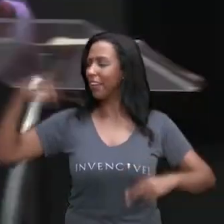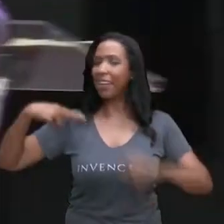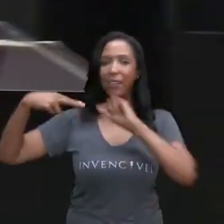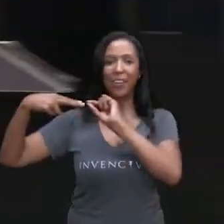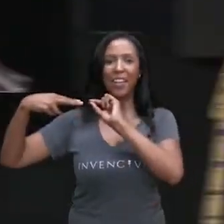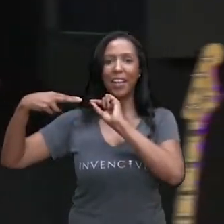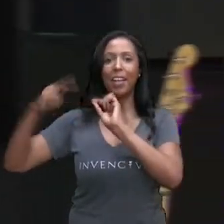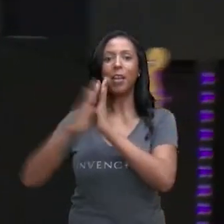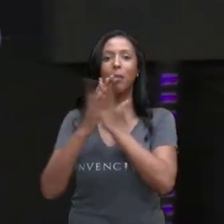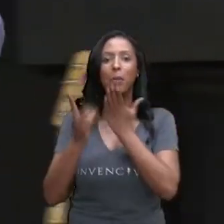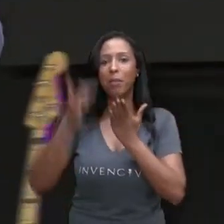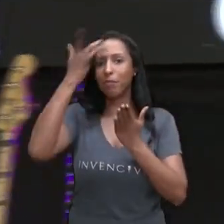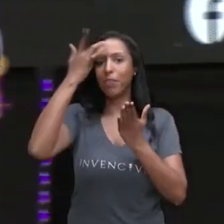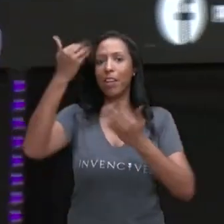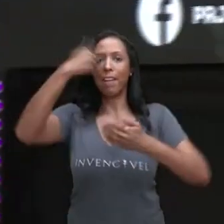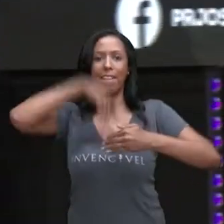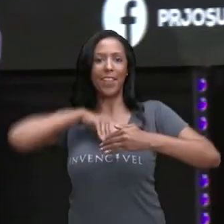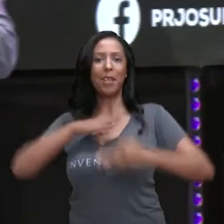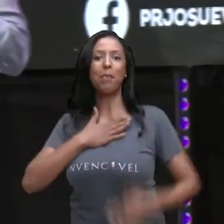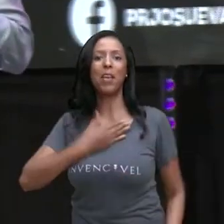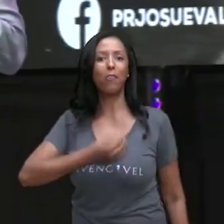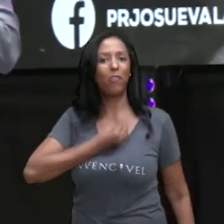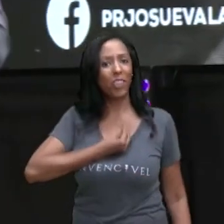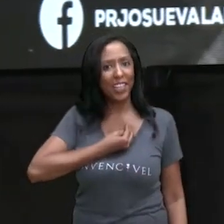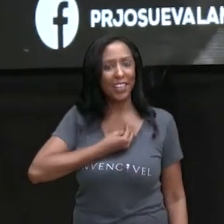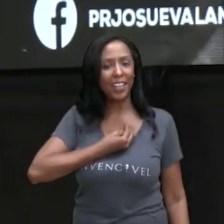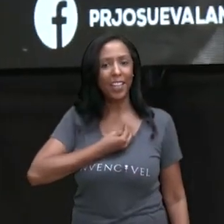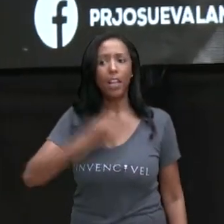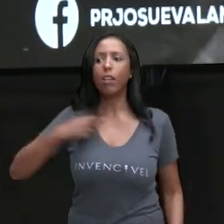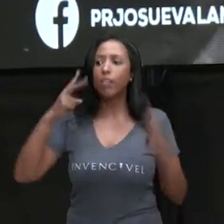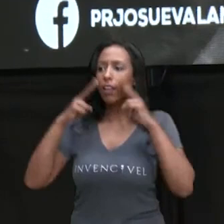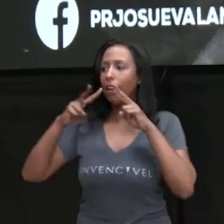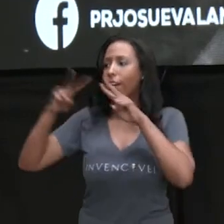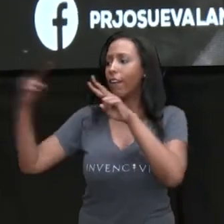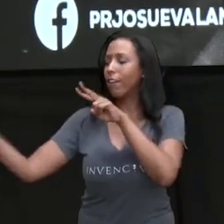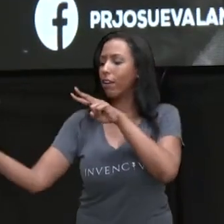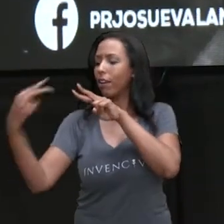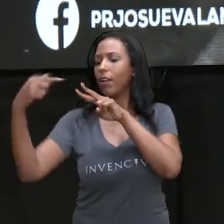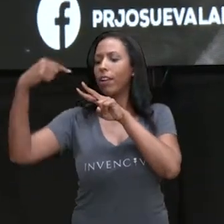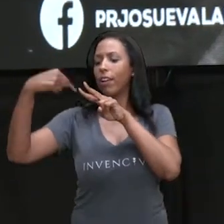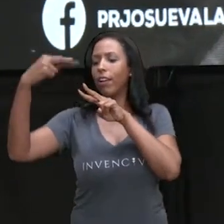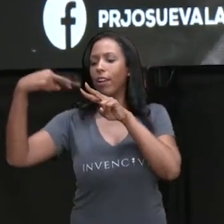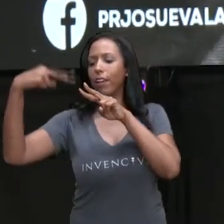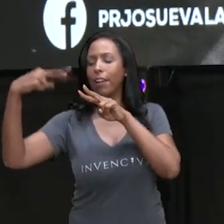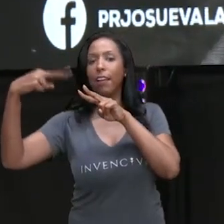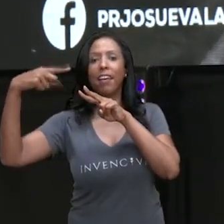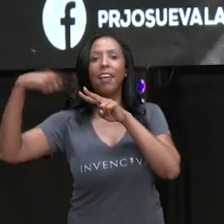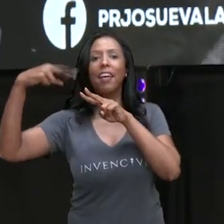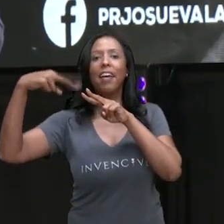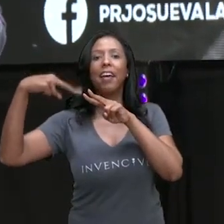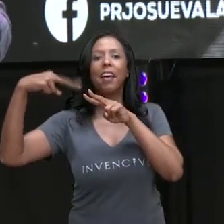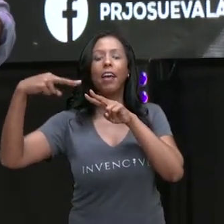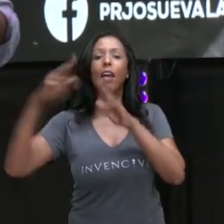Eles começam a ver a Bíblia no meu perdão. Eles começam a ver a Bíblia no meu caminhar de uma milha,